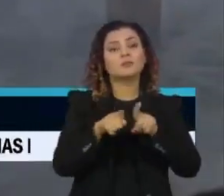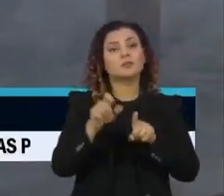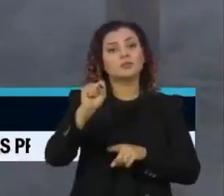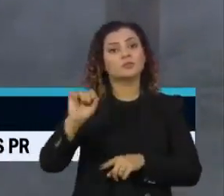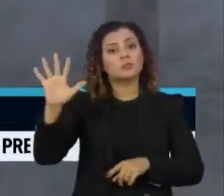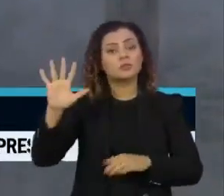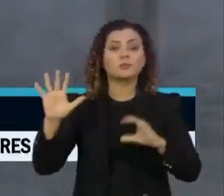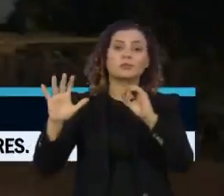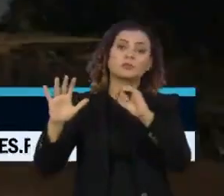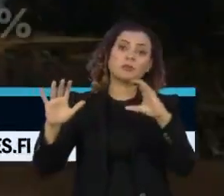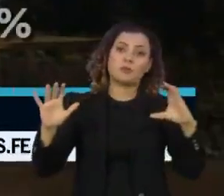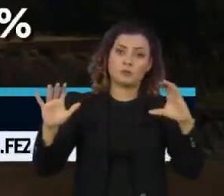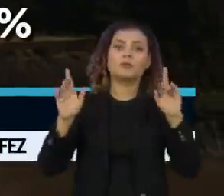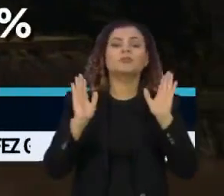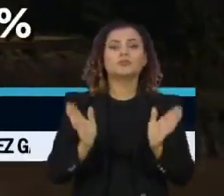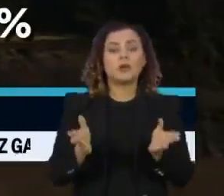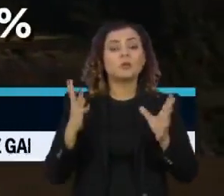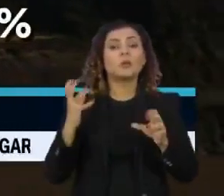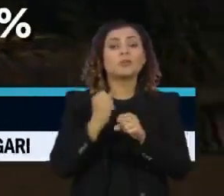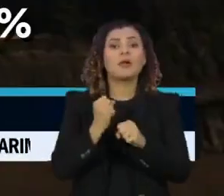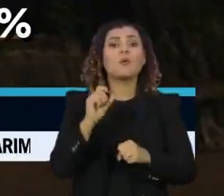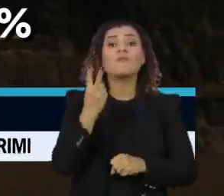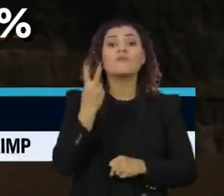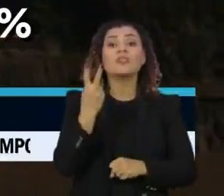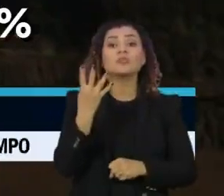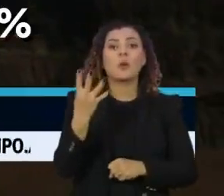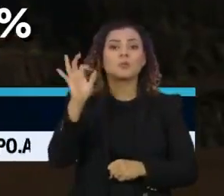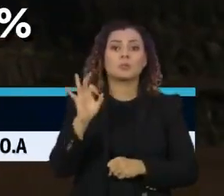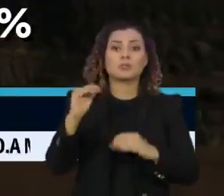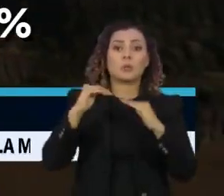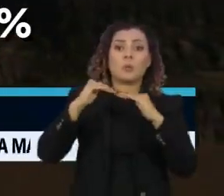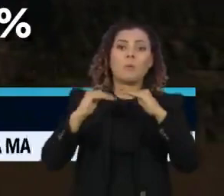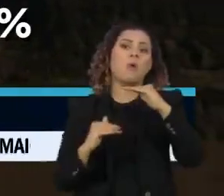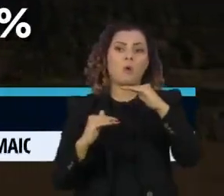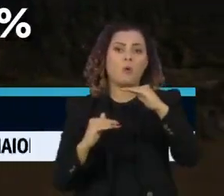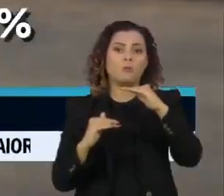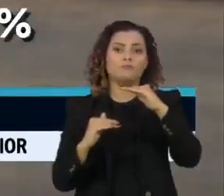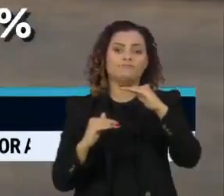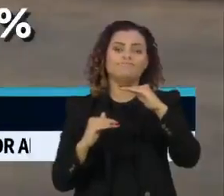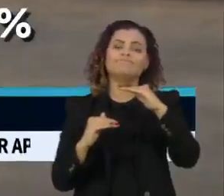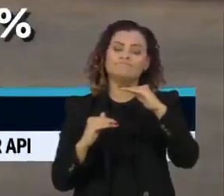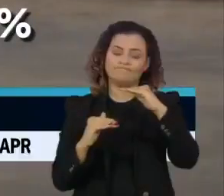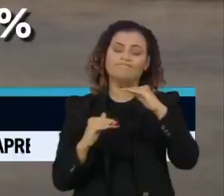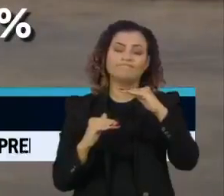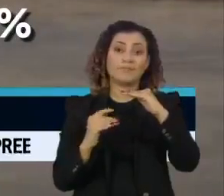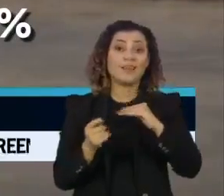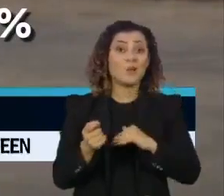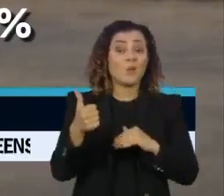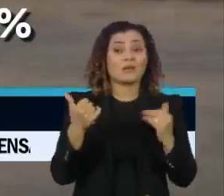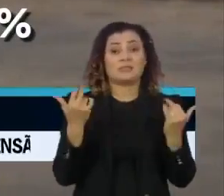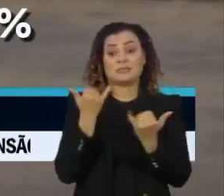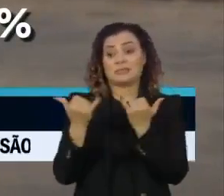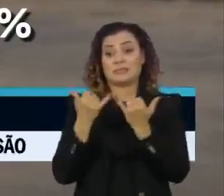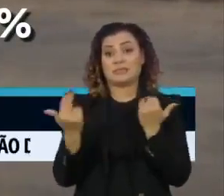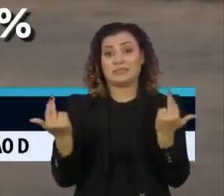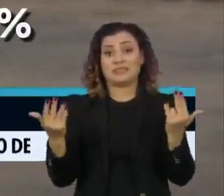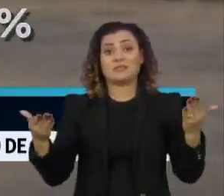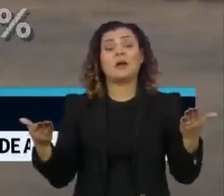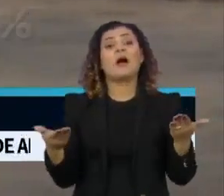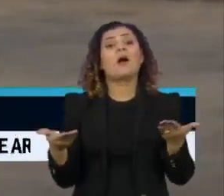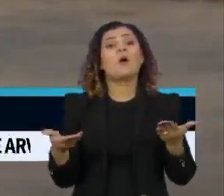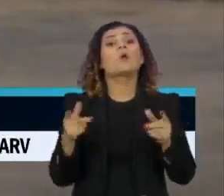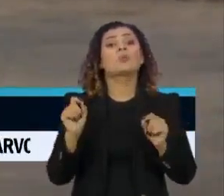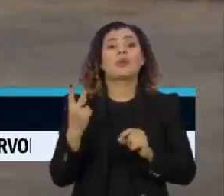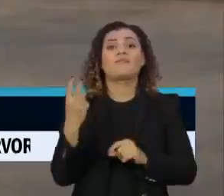Sudeste e Centro-Oeste, que atingiram menos de 24% de armazenamento, nível quase idêntico ao identificado